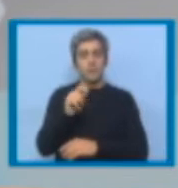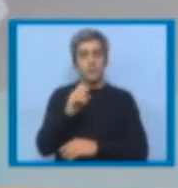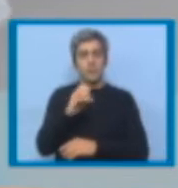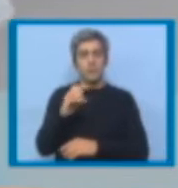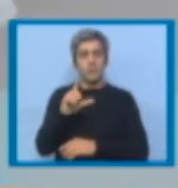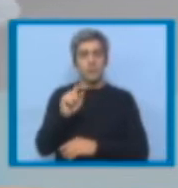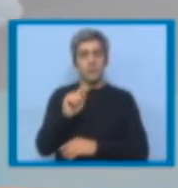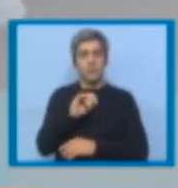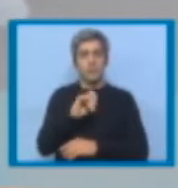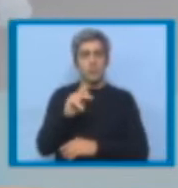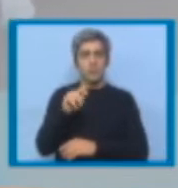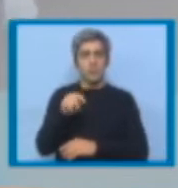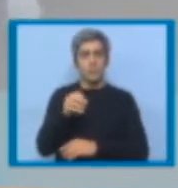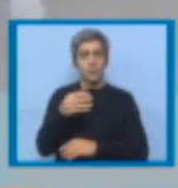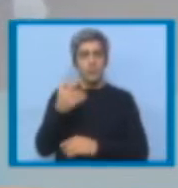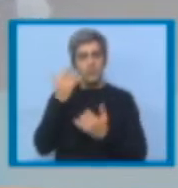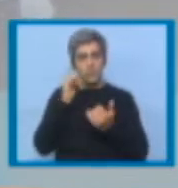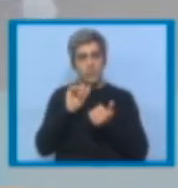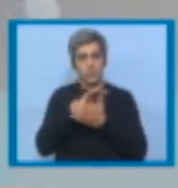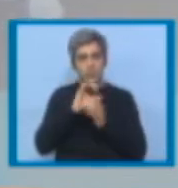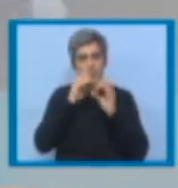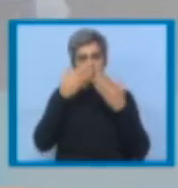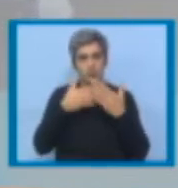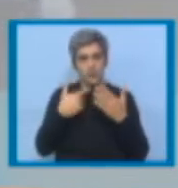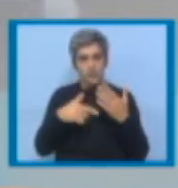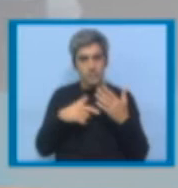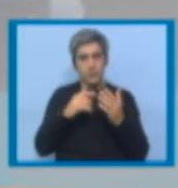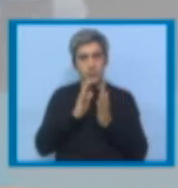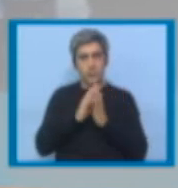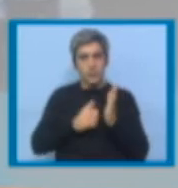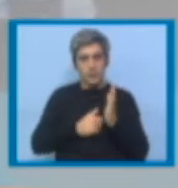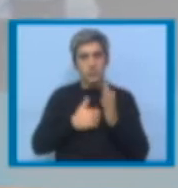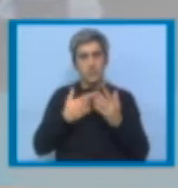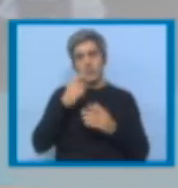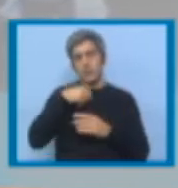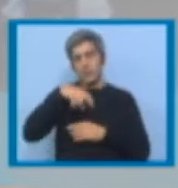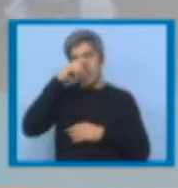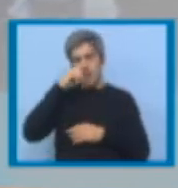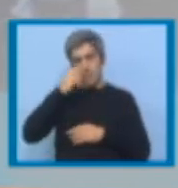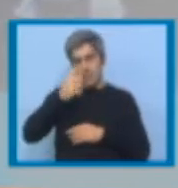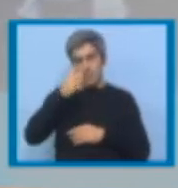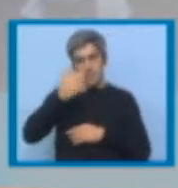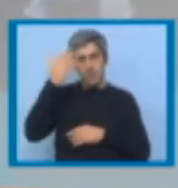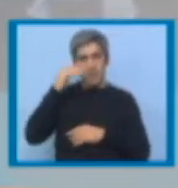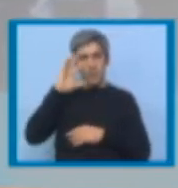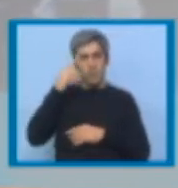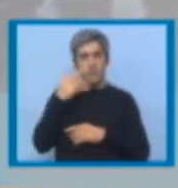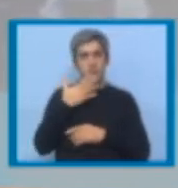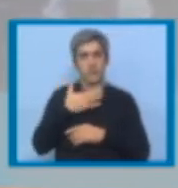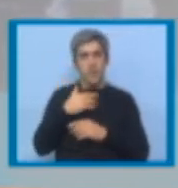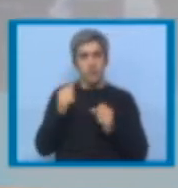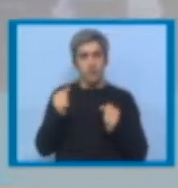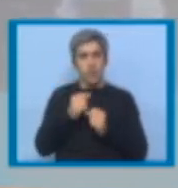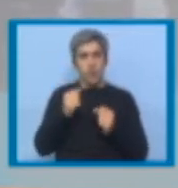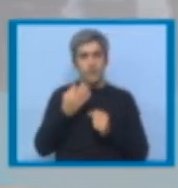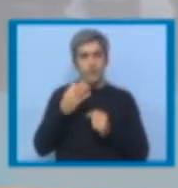Agência.eclésia.pt é este o portal informativo da Igreja Católica. Todos guardamos na memória as imagens e os acontecimentos que chocaram o país